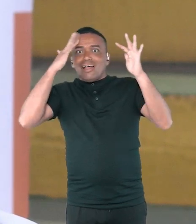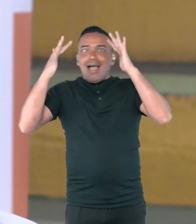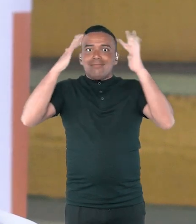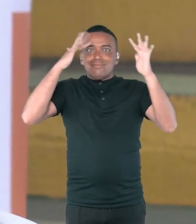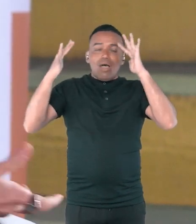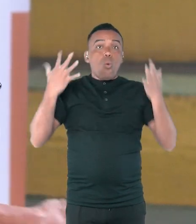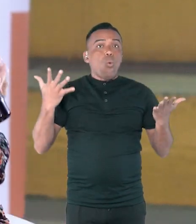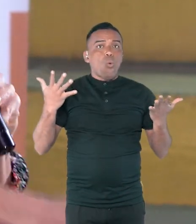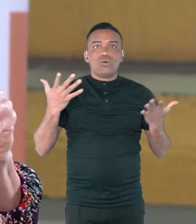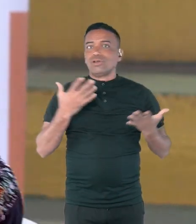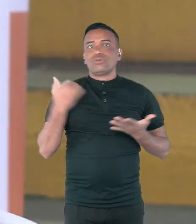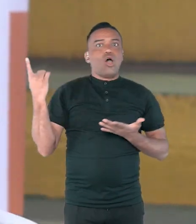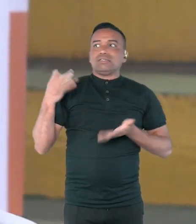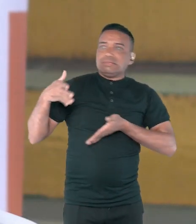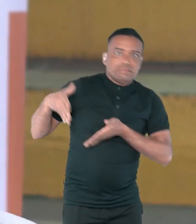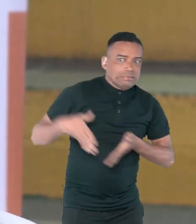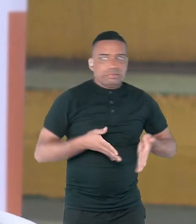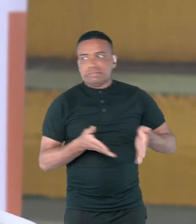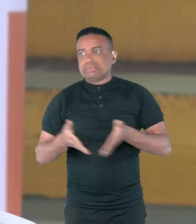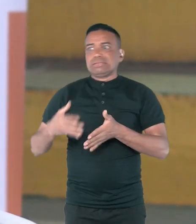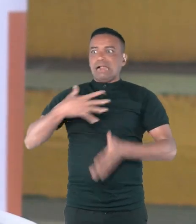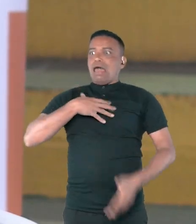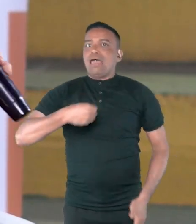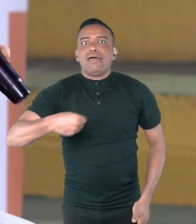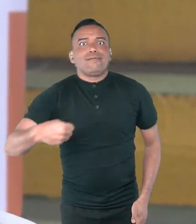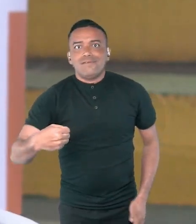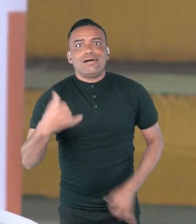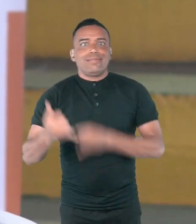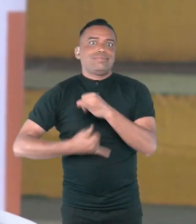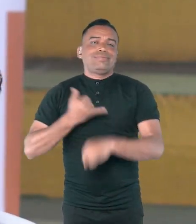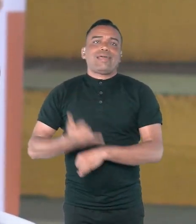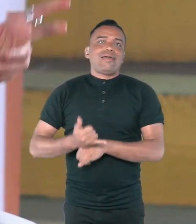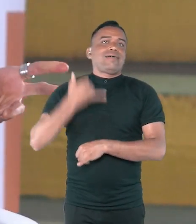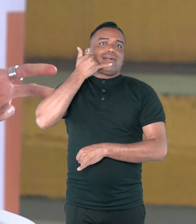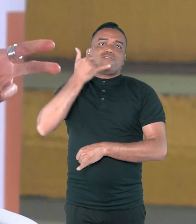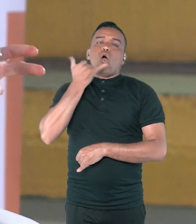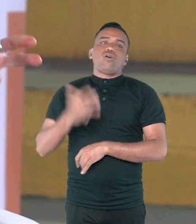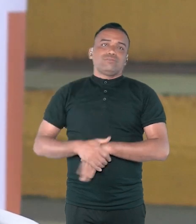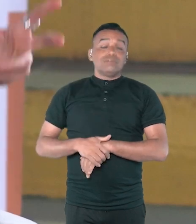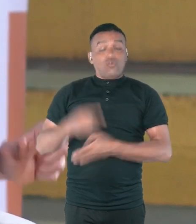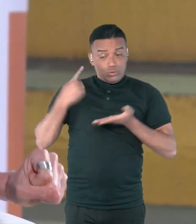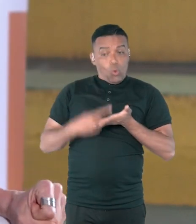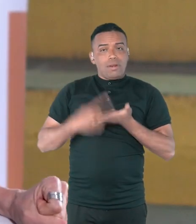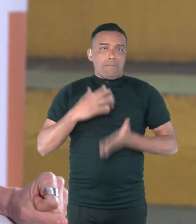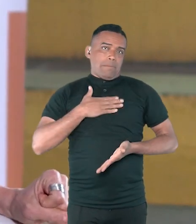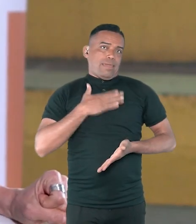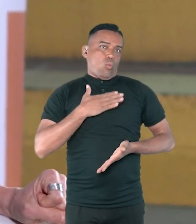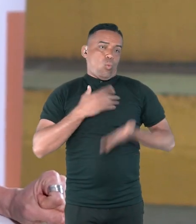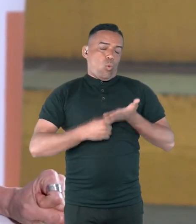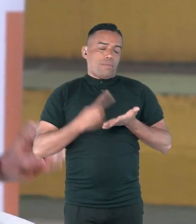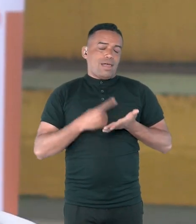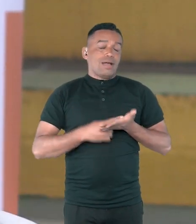gente está sendo arrastado nesse rio caudaloso aí, então tem que fazer uns exercícios contrários. Fiz esse trato